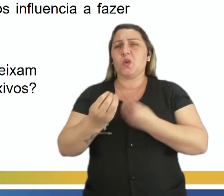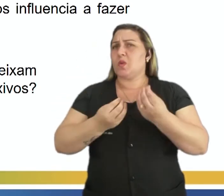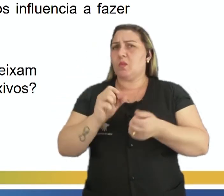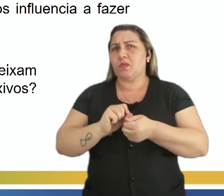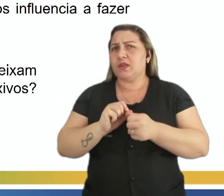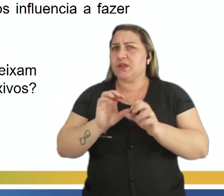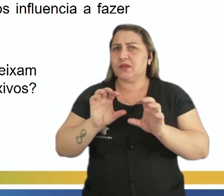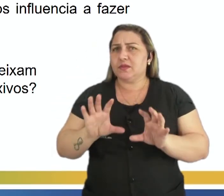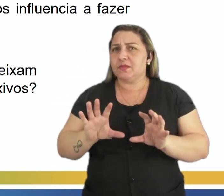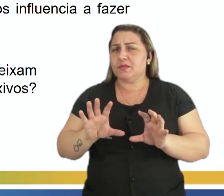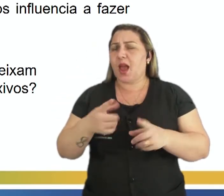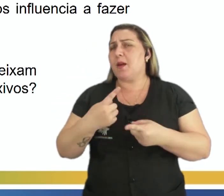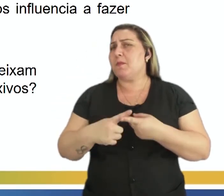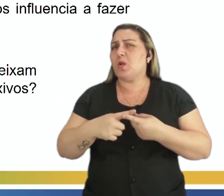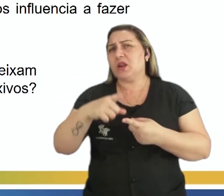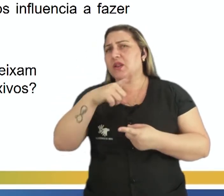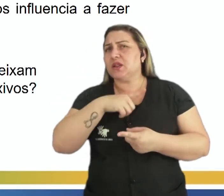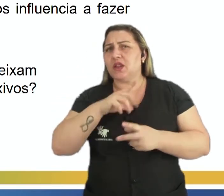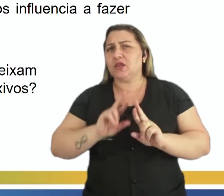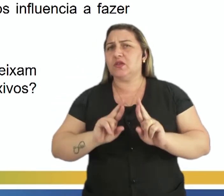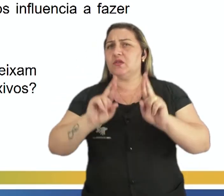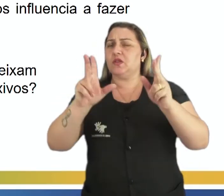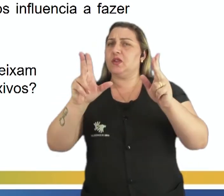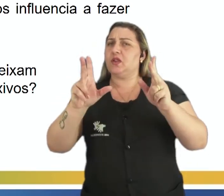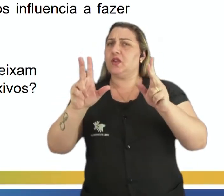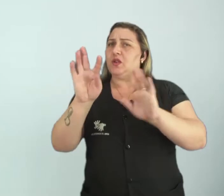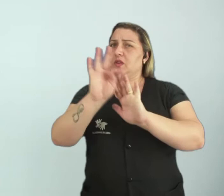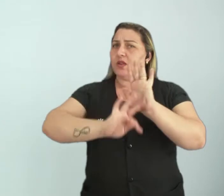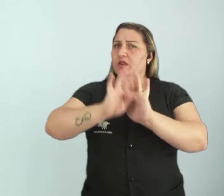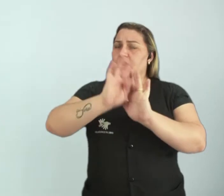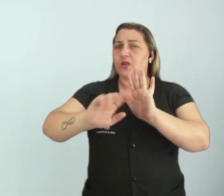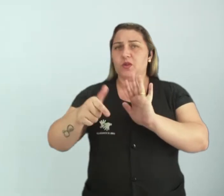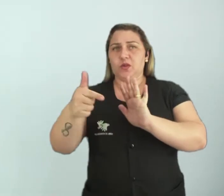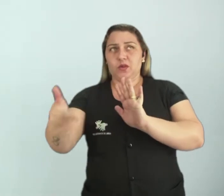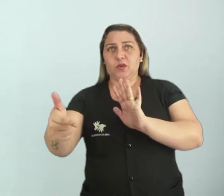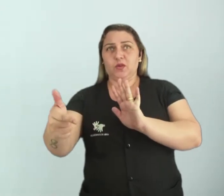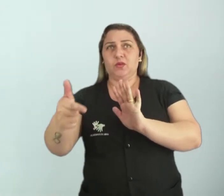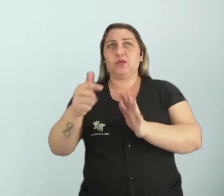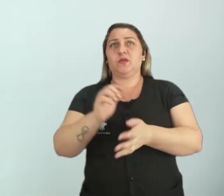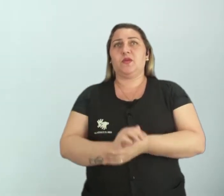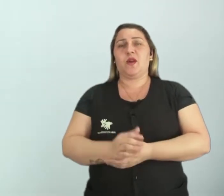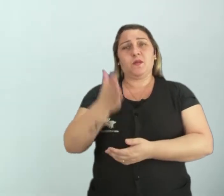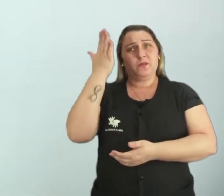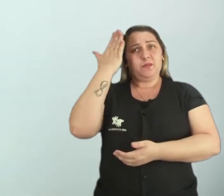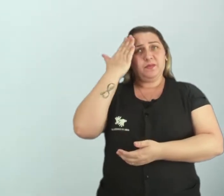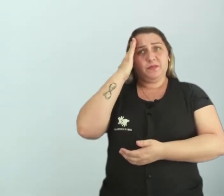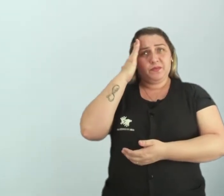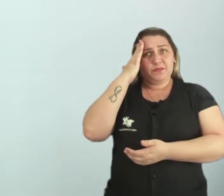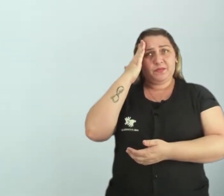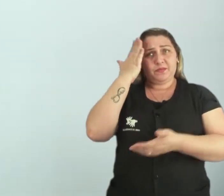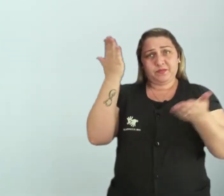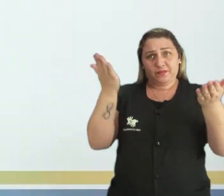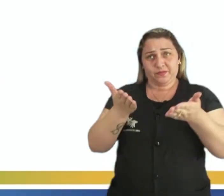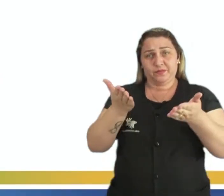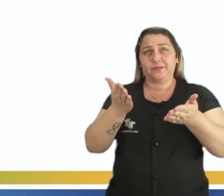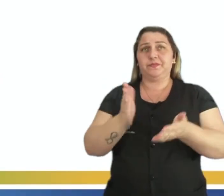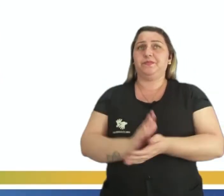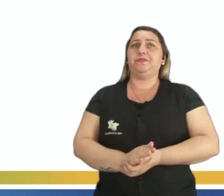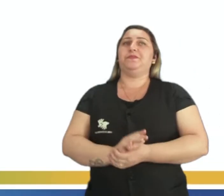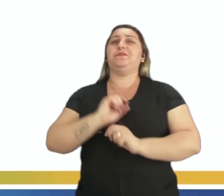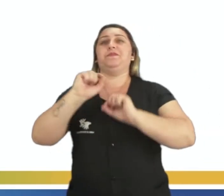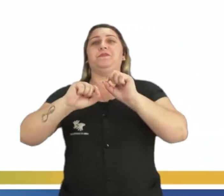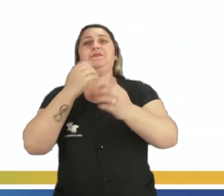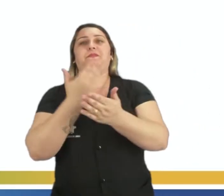Como fazem isso? Por que existe diferença entre um texto e o outro? Vamos entender nessa aula. O que